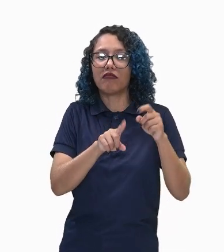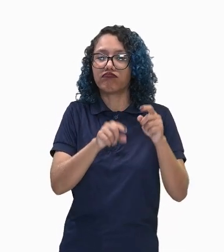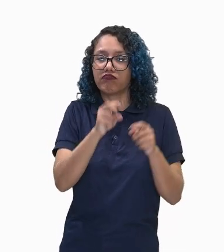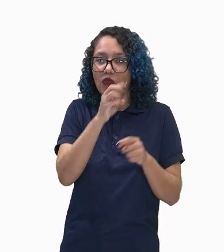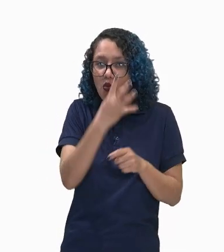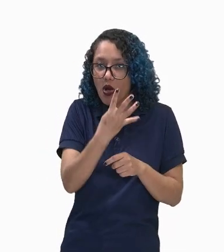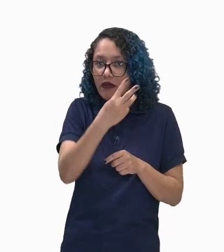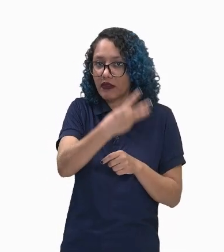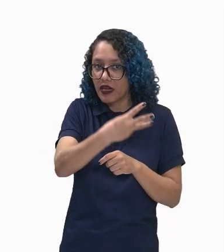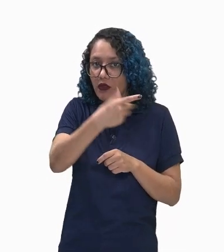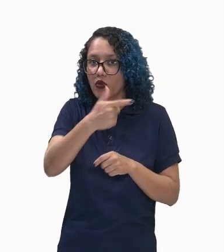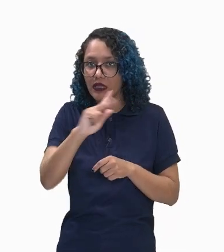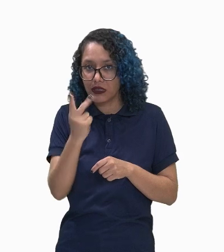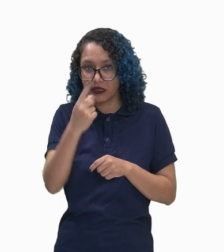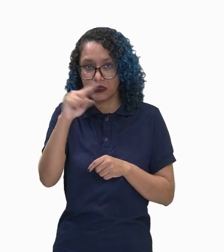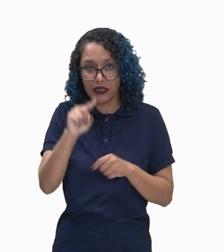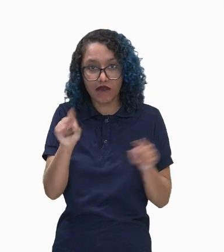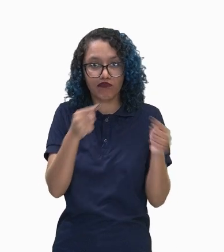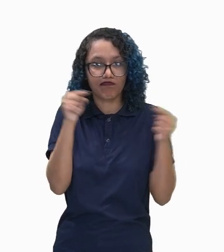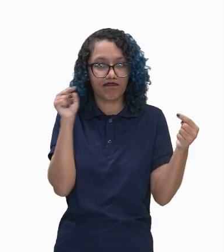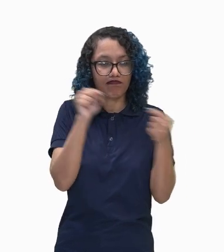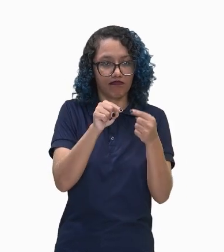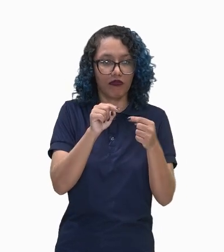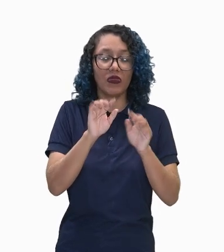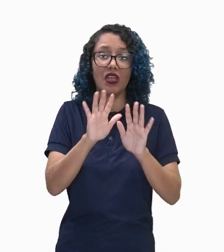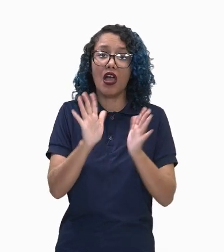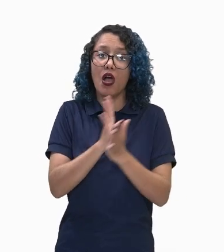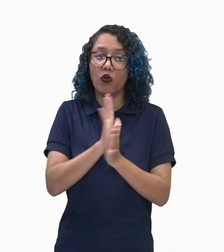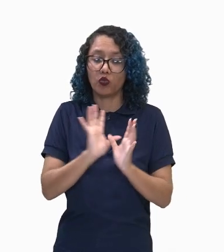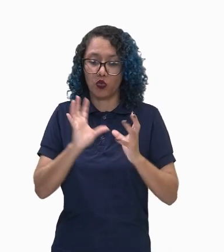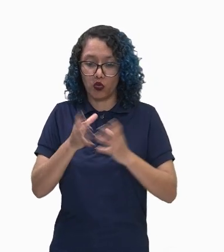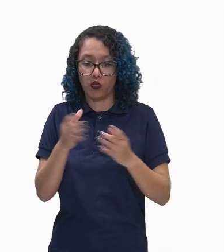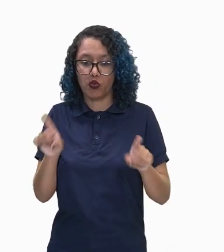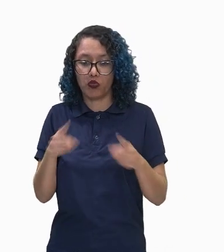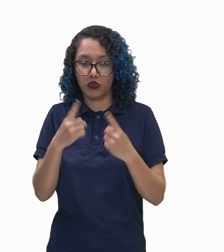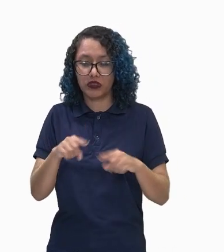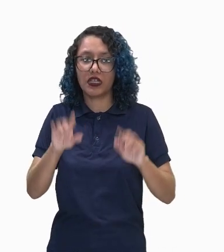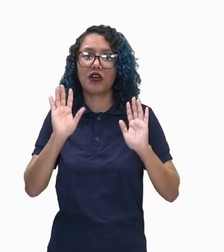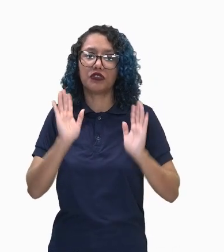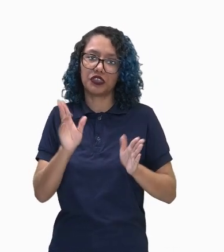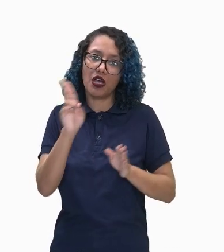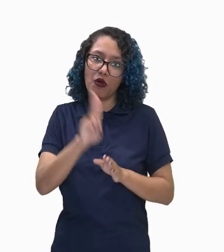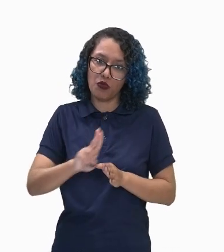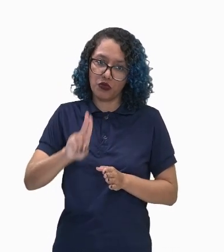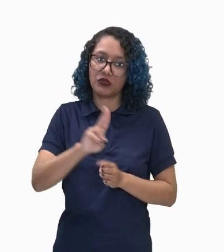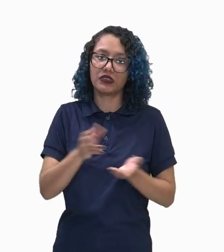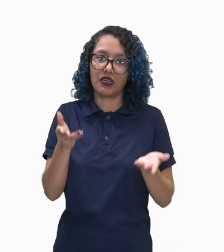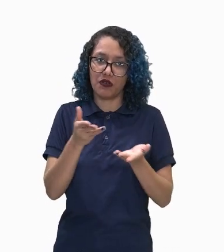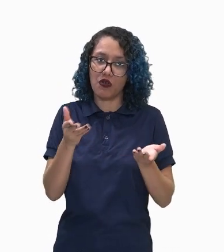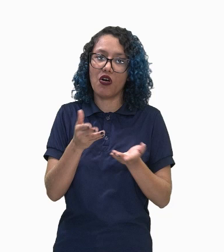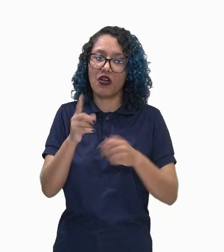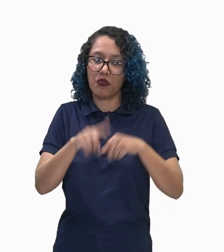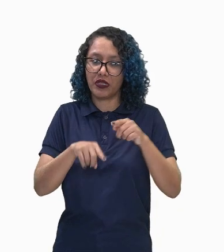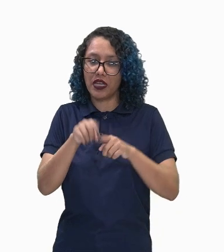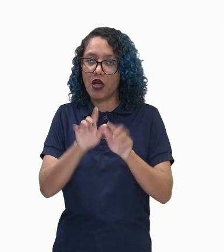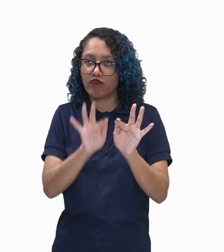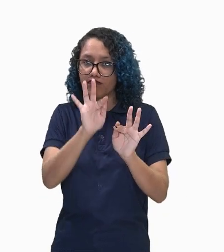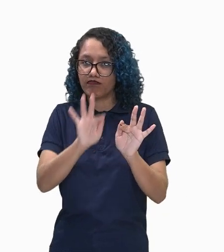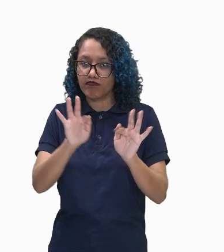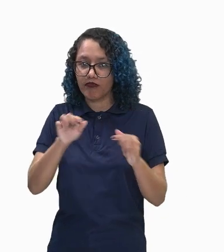Hz. E já temos até algumas orquestras hoje já voltando a utilizar os seus instrumentos afinados